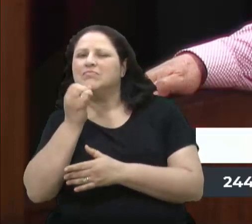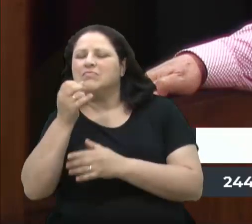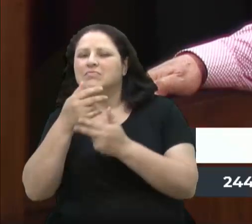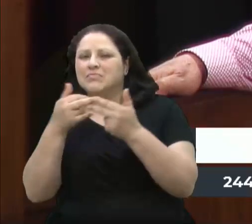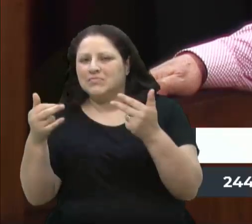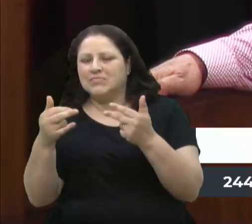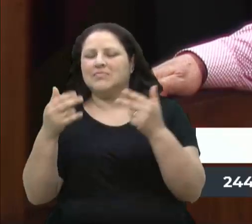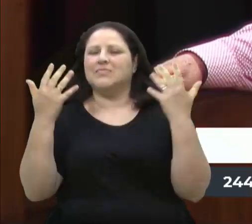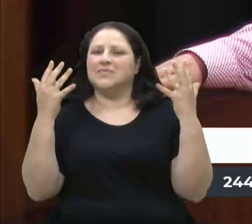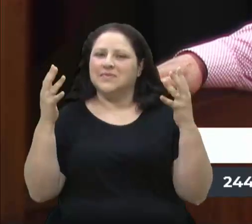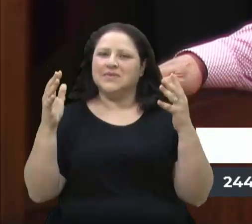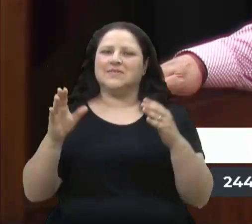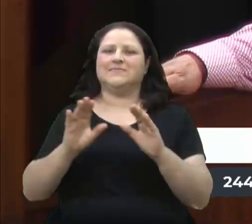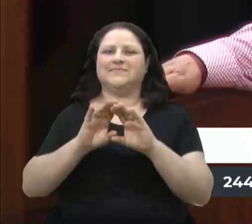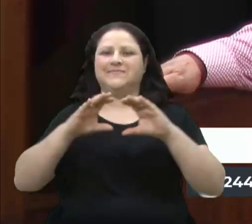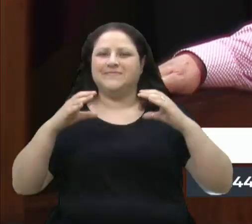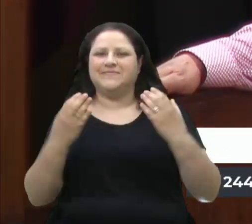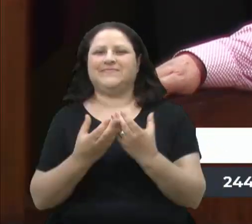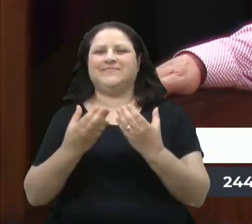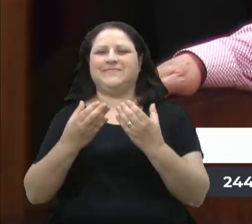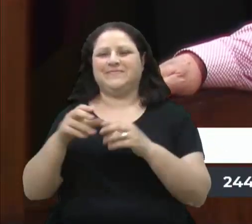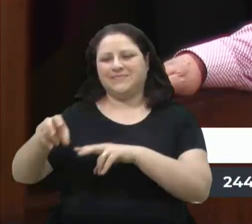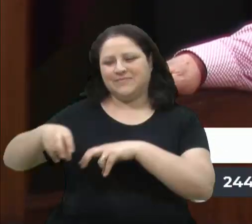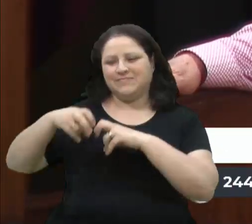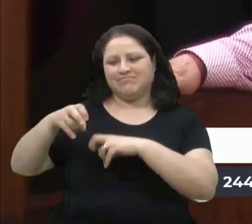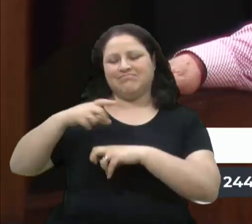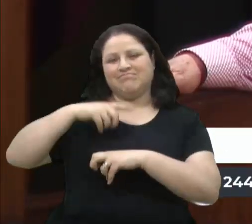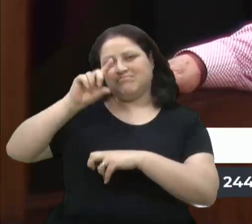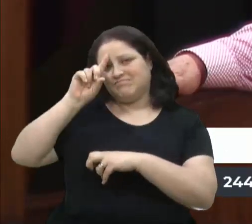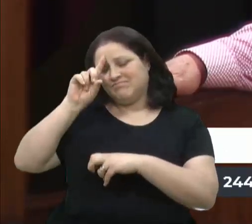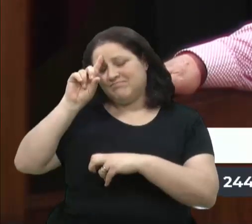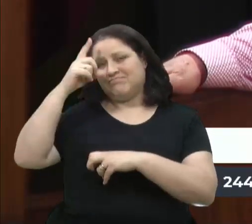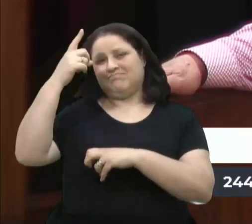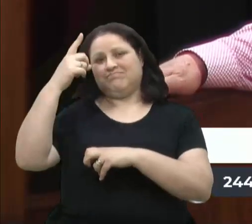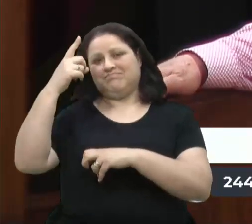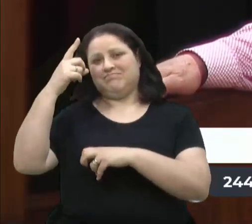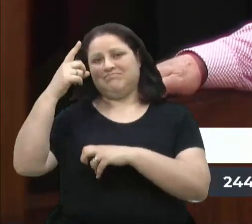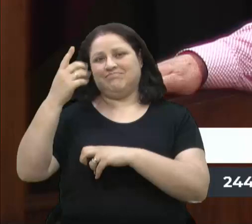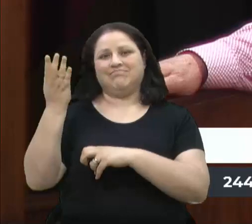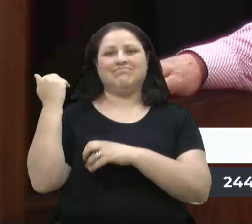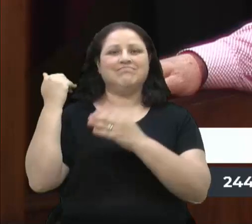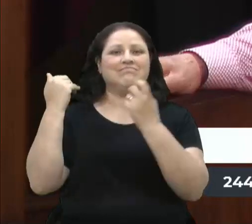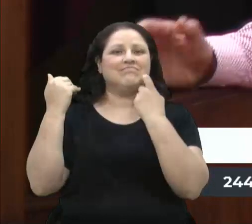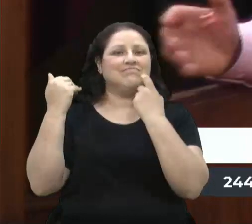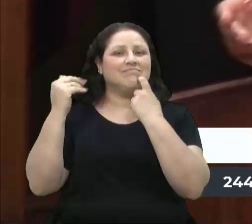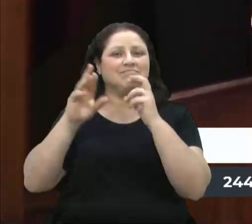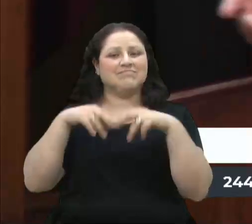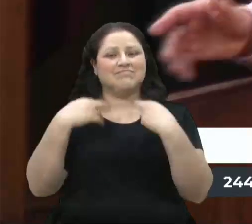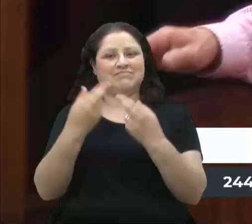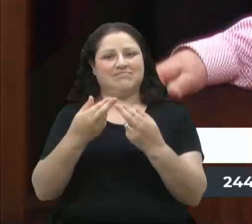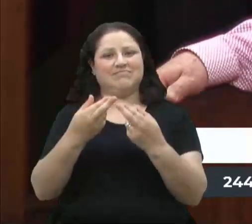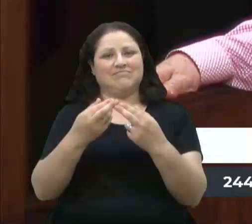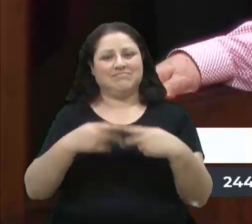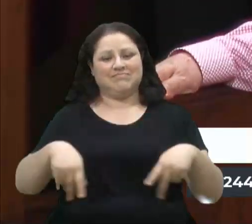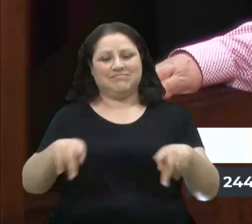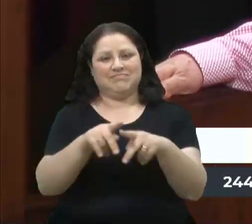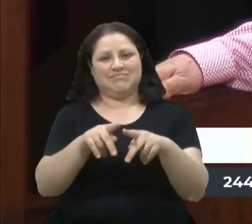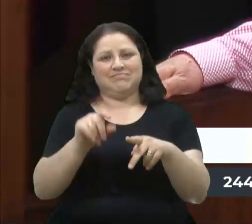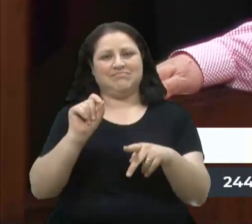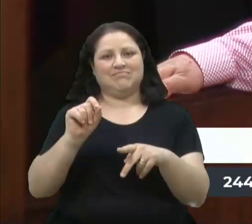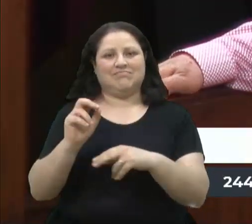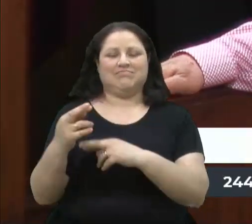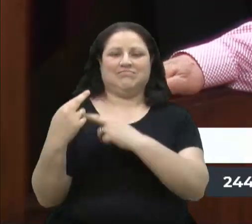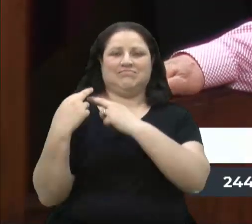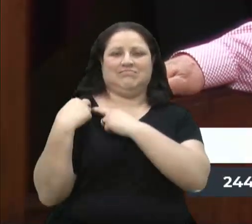da Agricultura por essa iniciativa da reunião pública da última sexta-feira, capitaneada pela